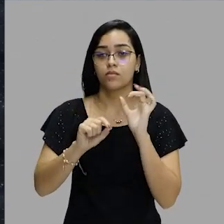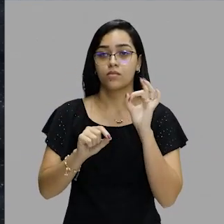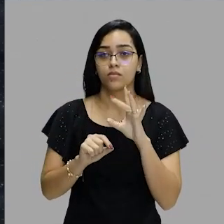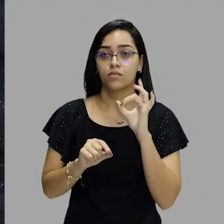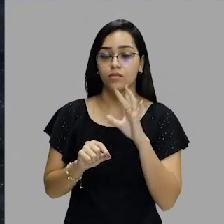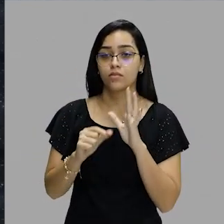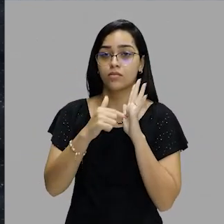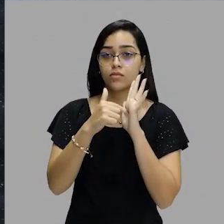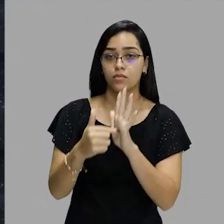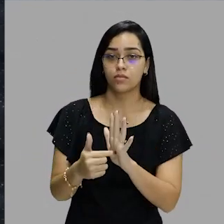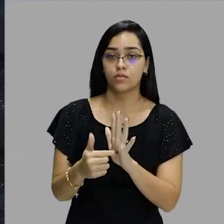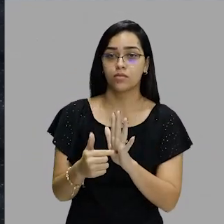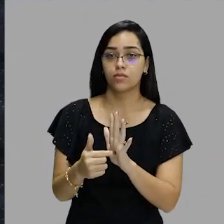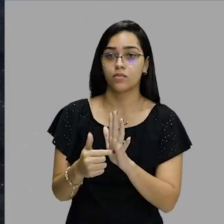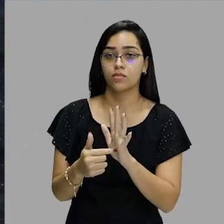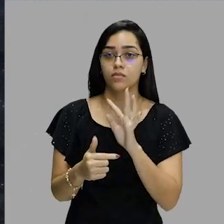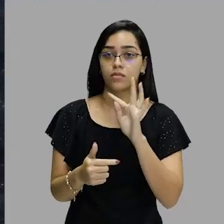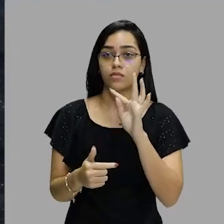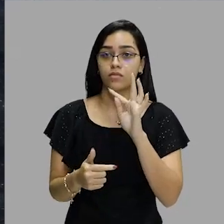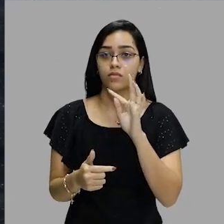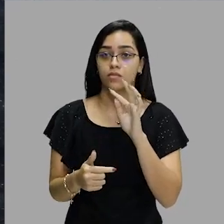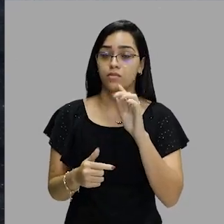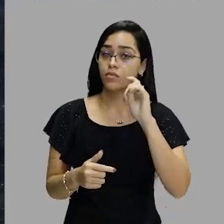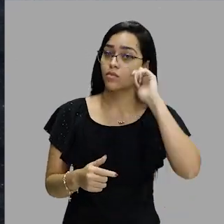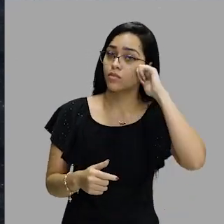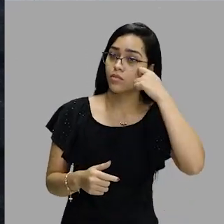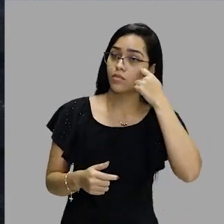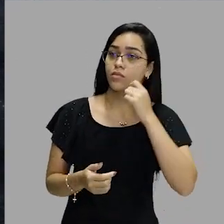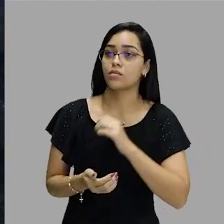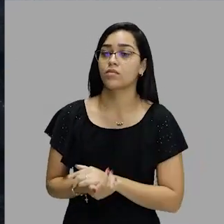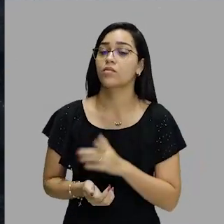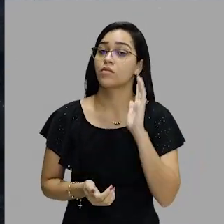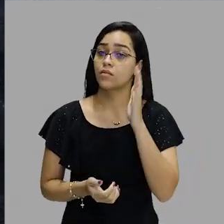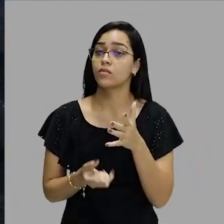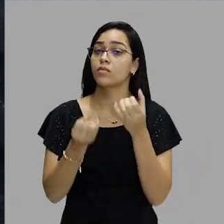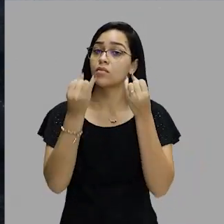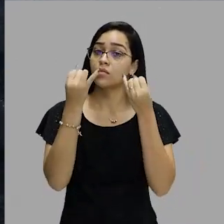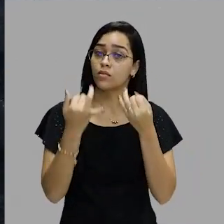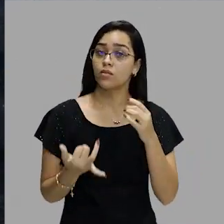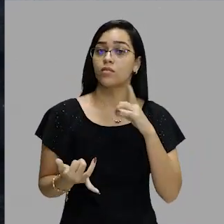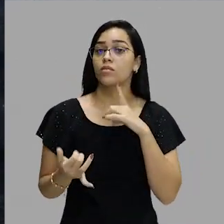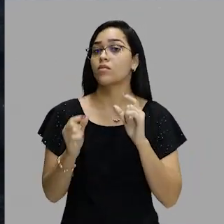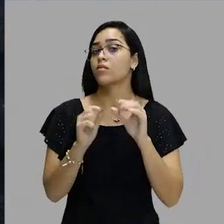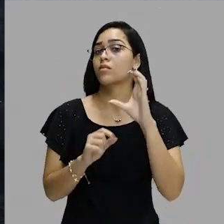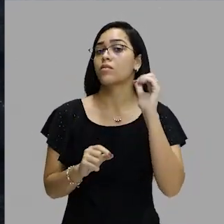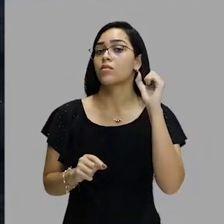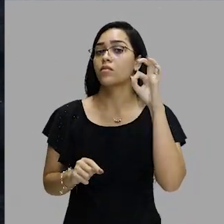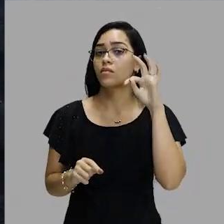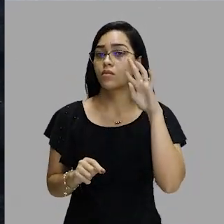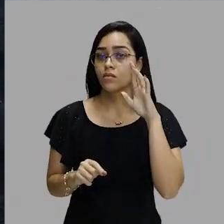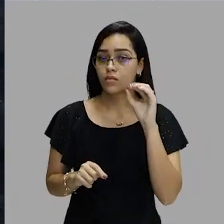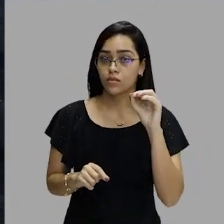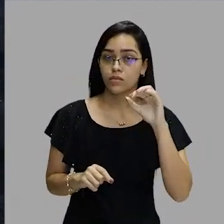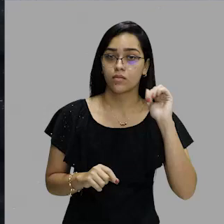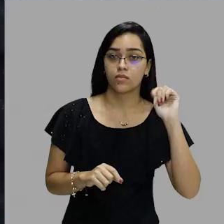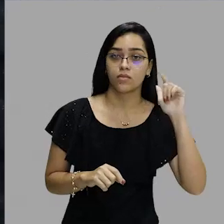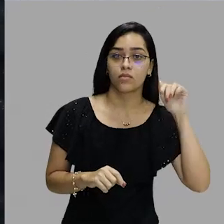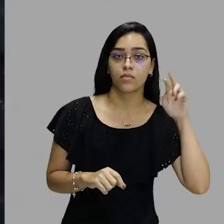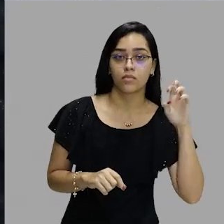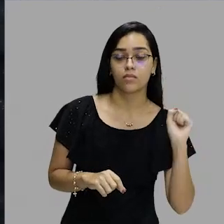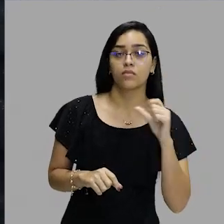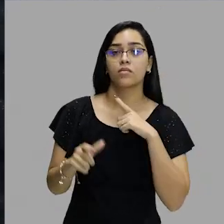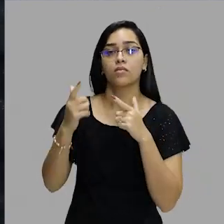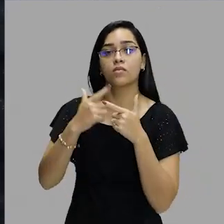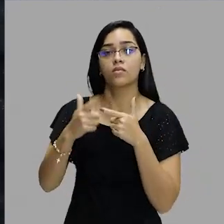mesmo antes do fim do tráfico negreiro. E como eu já disse, né, o Castro Alves retrata esse